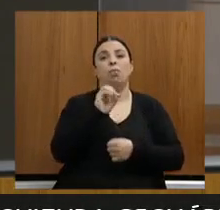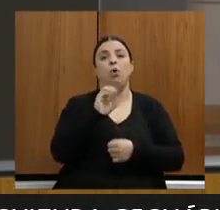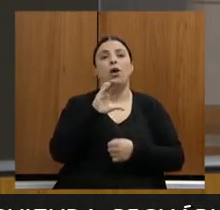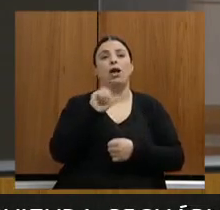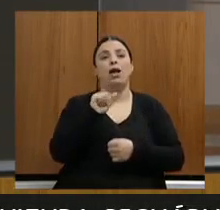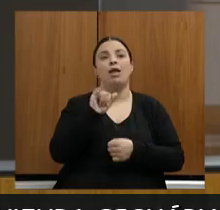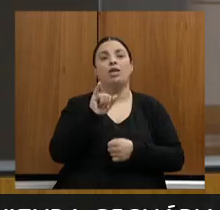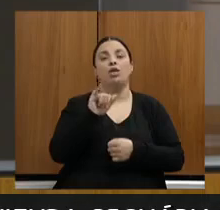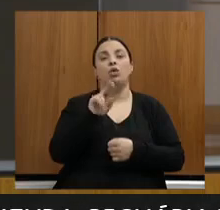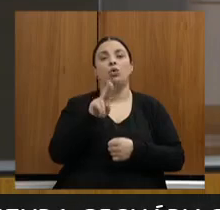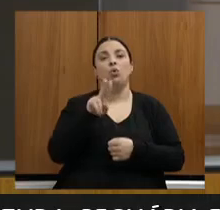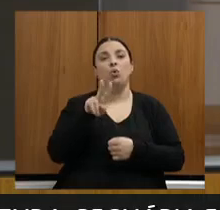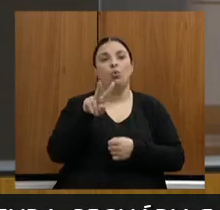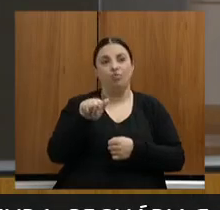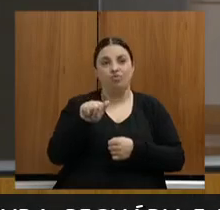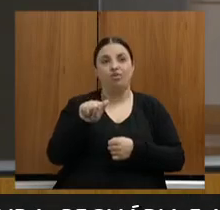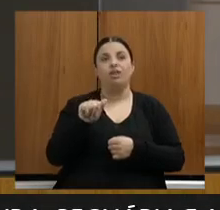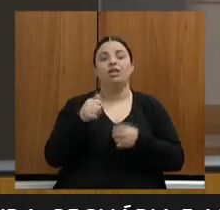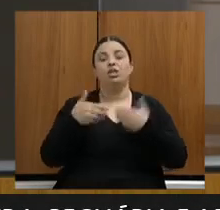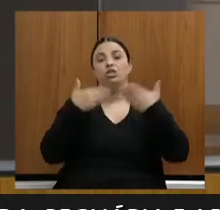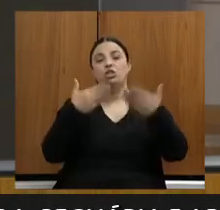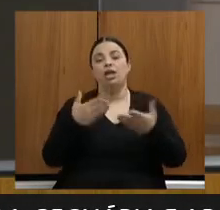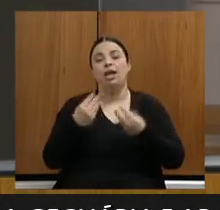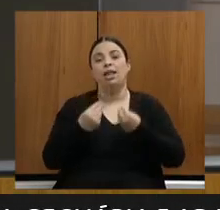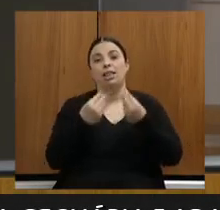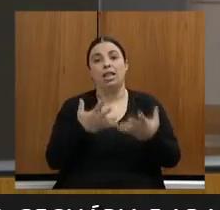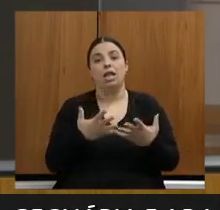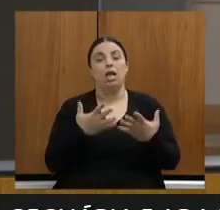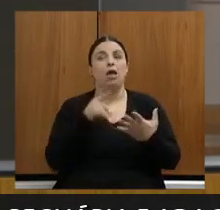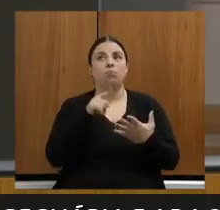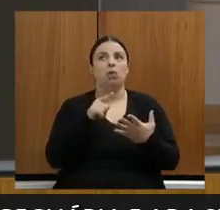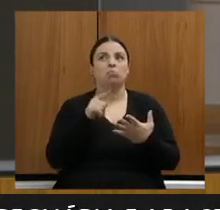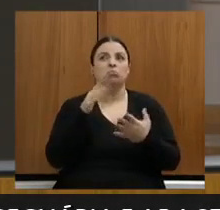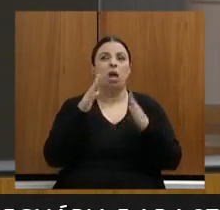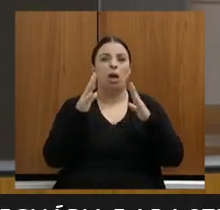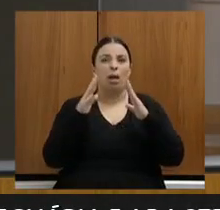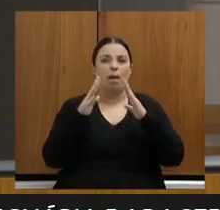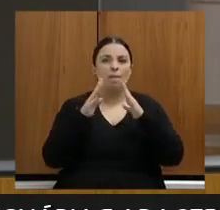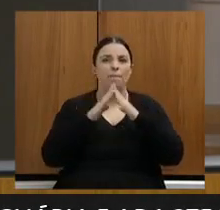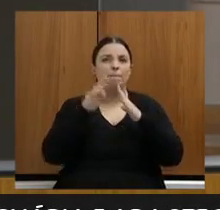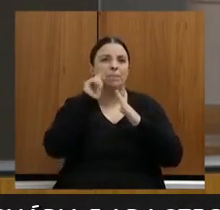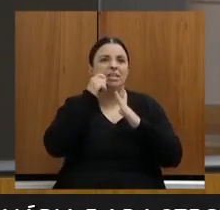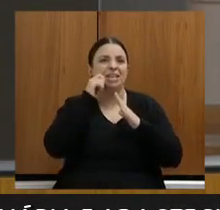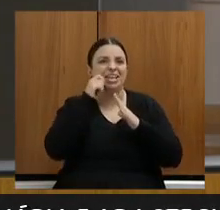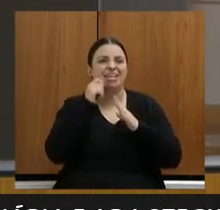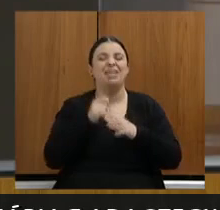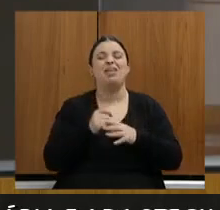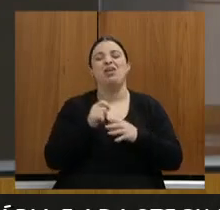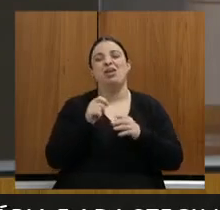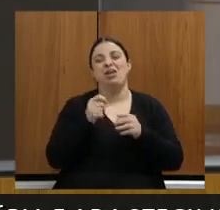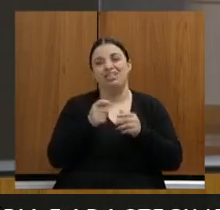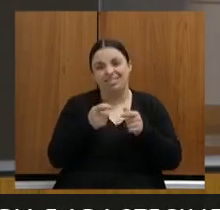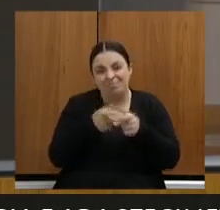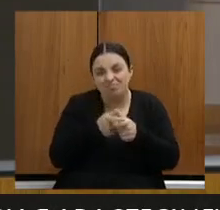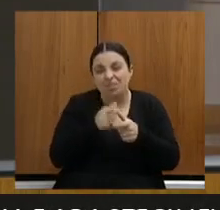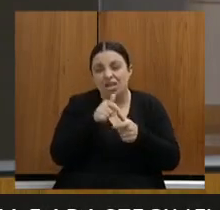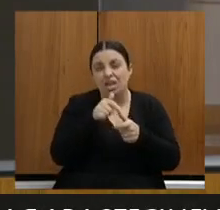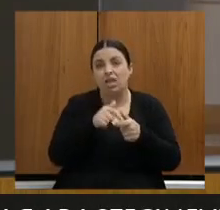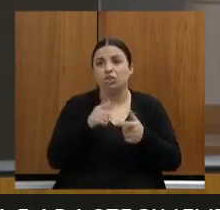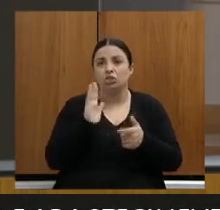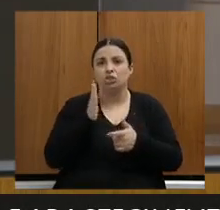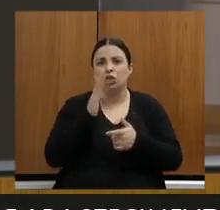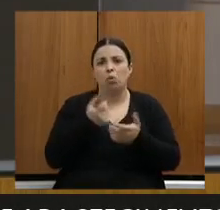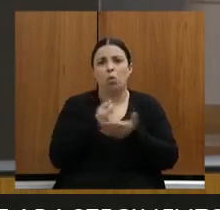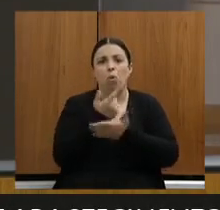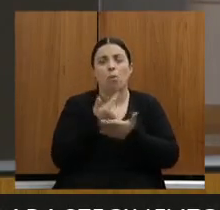Prefeitura de Bocaiuva a última vez que eu estive lá entregando mine mine padarias eu já tava comprando mais de setenta por cento da Agricultura Familiar claro que o estado